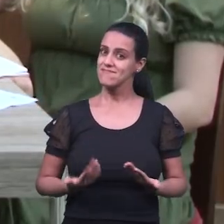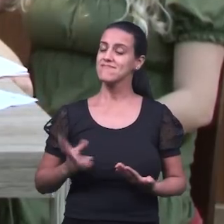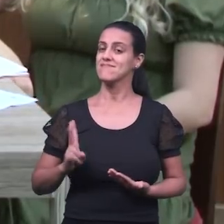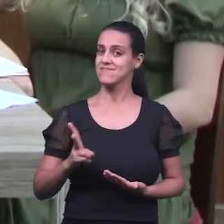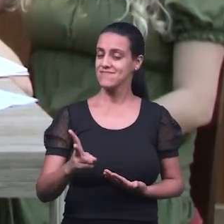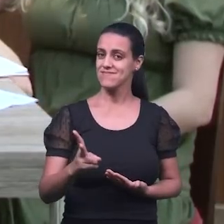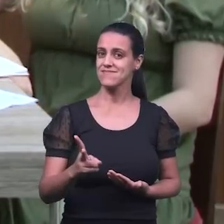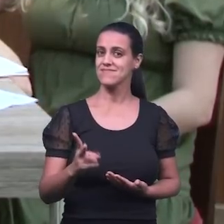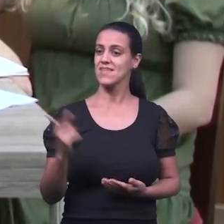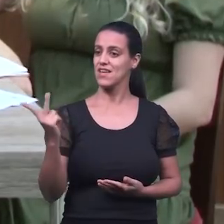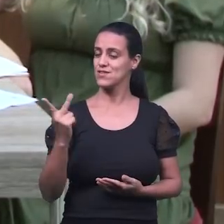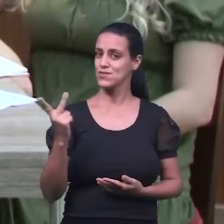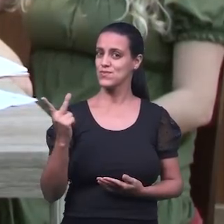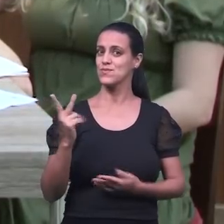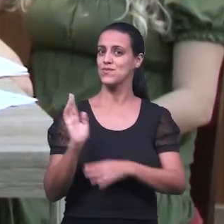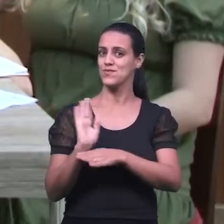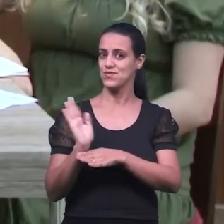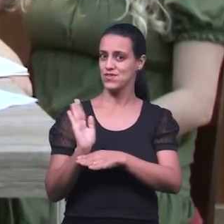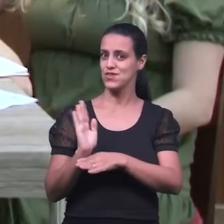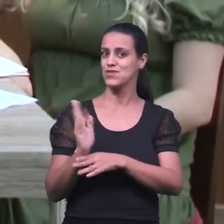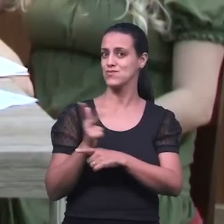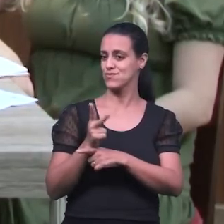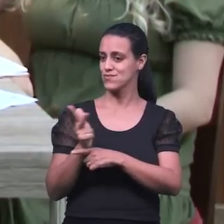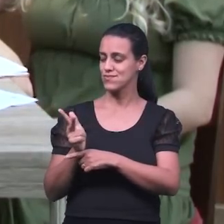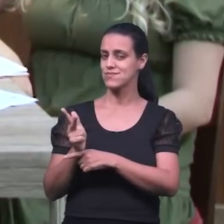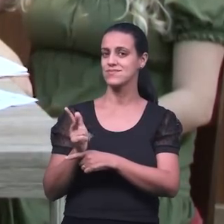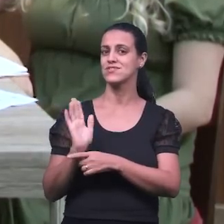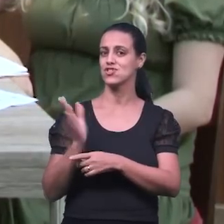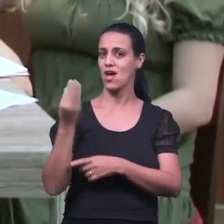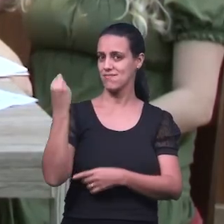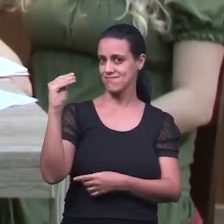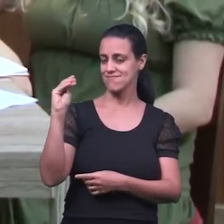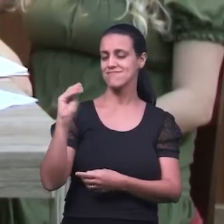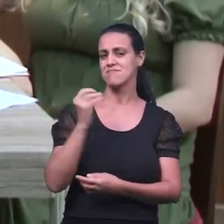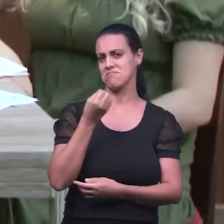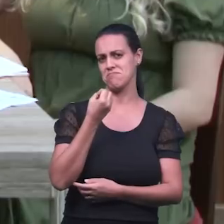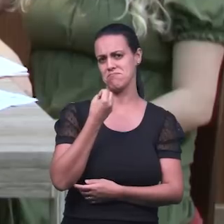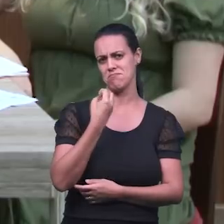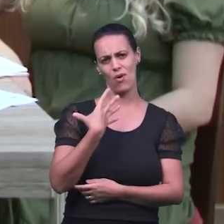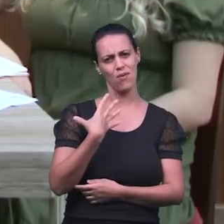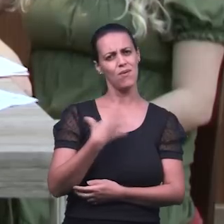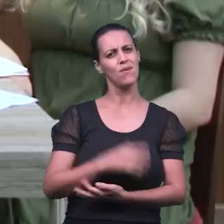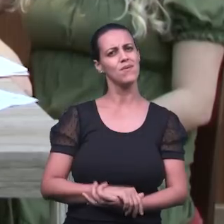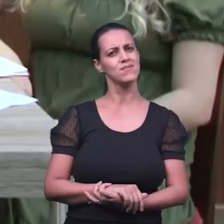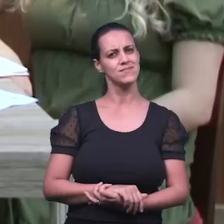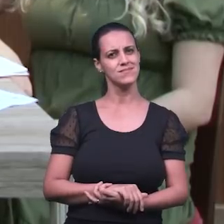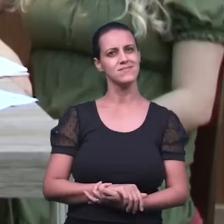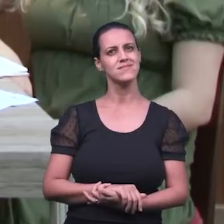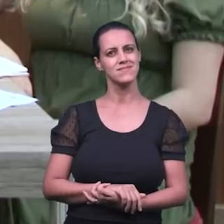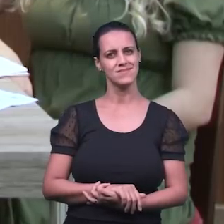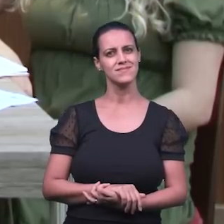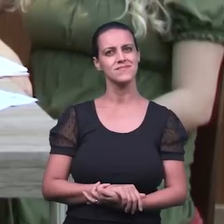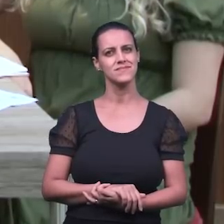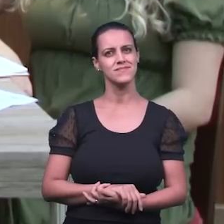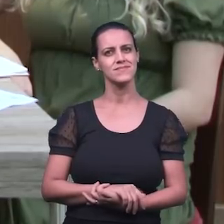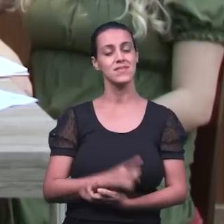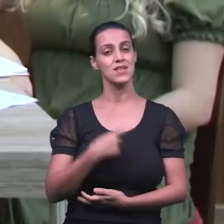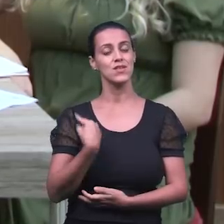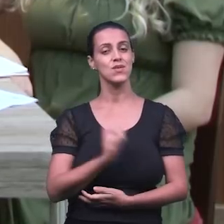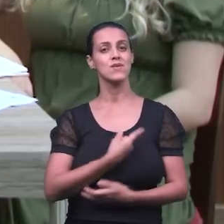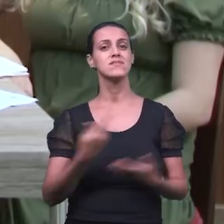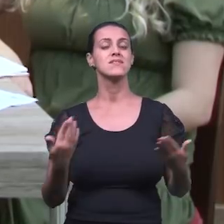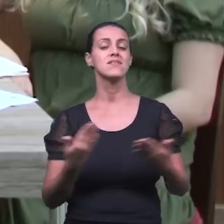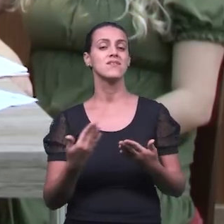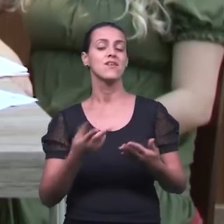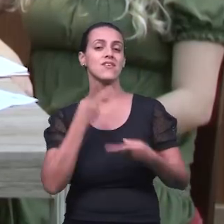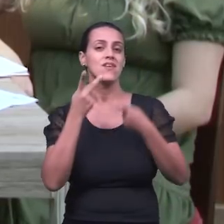então dessas duas colocações, dos dois vídeos que foram colocados, muito bons, como tem sido todo o programa, não é? Nós vamos agora